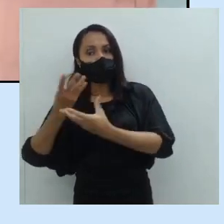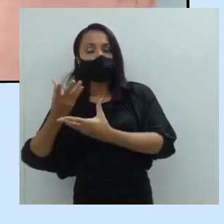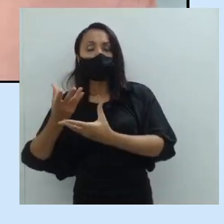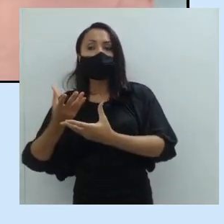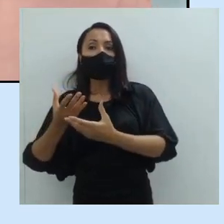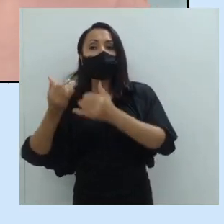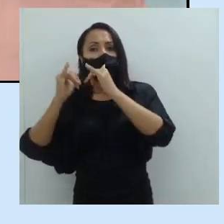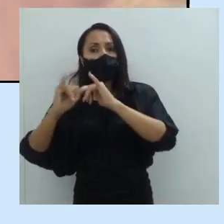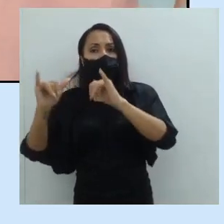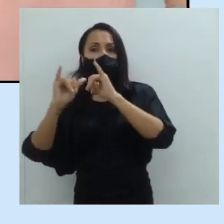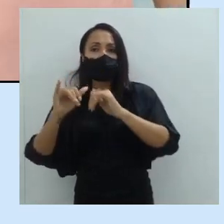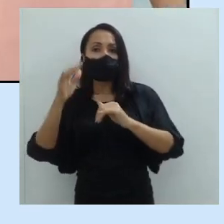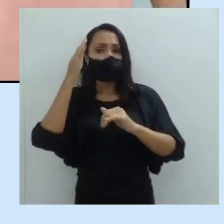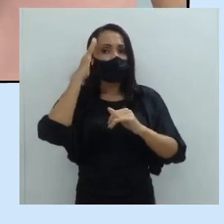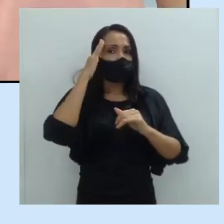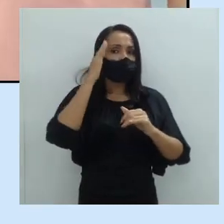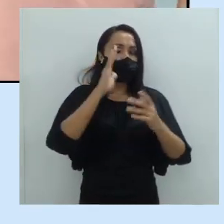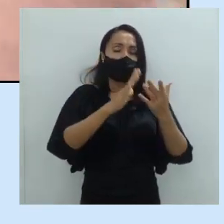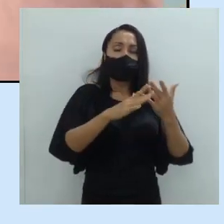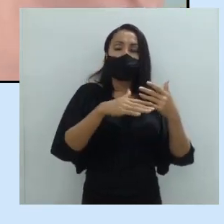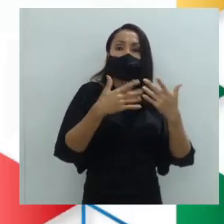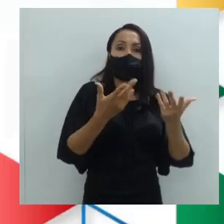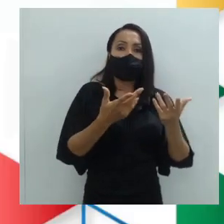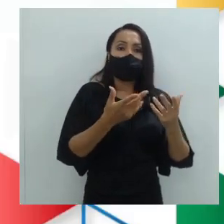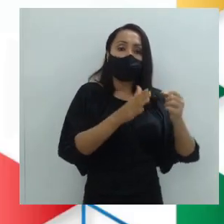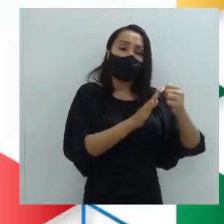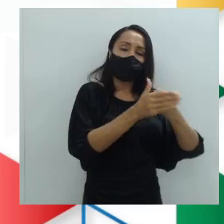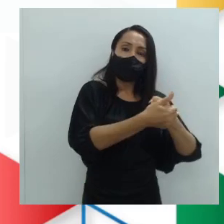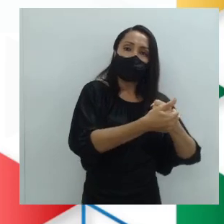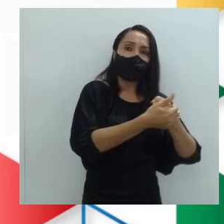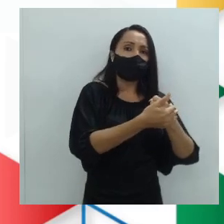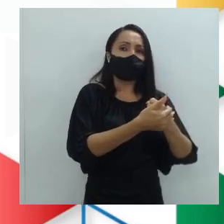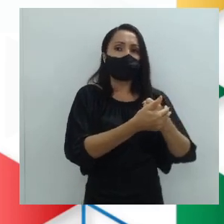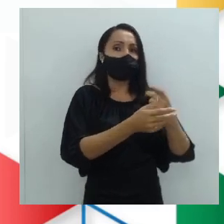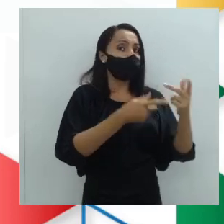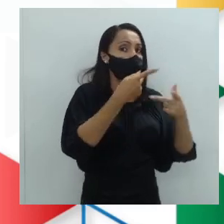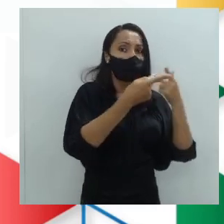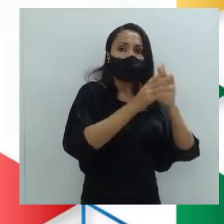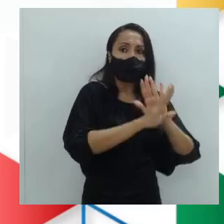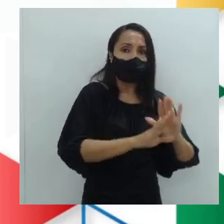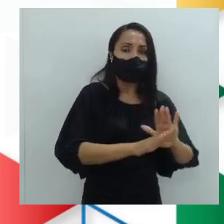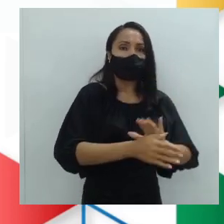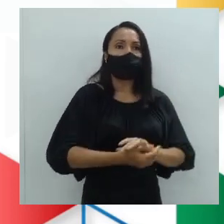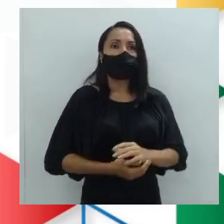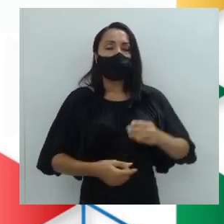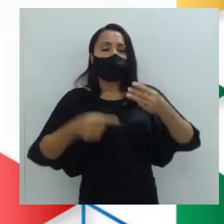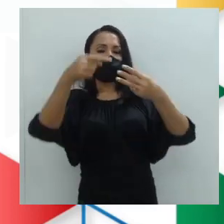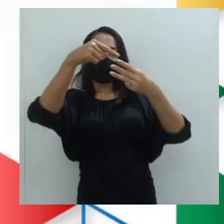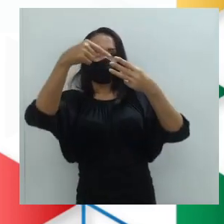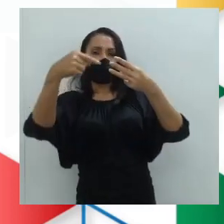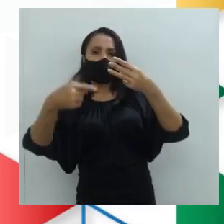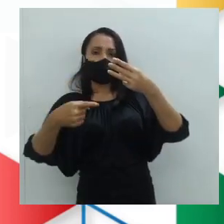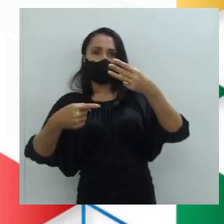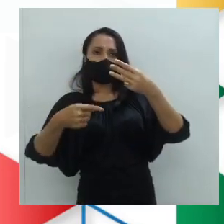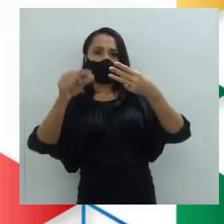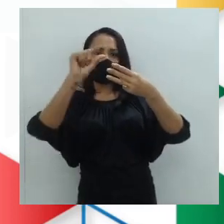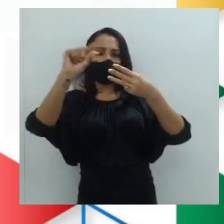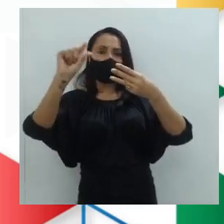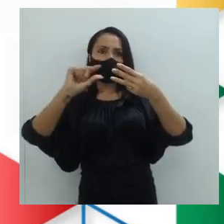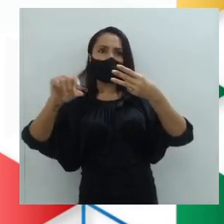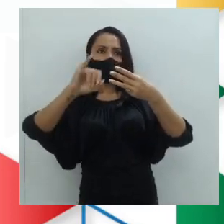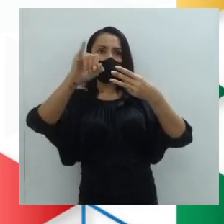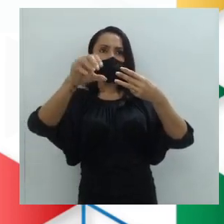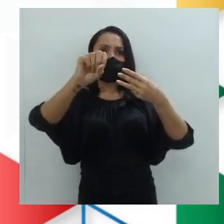o não dito. Vejamos aqui, olhem para a tela. Vejam essas três frases.